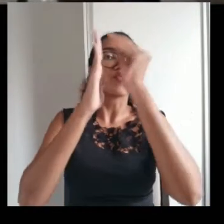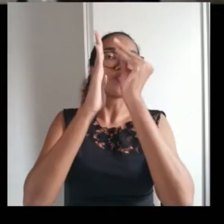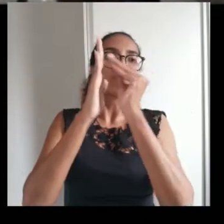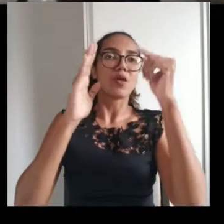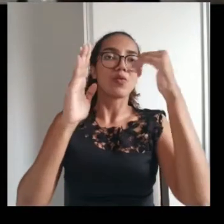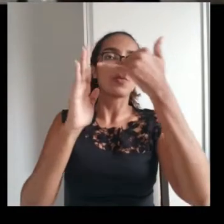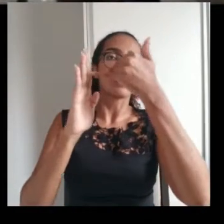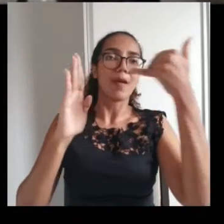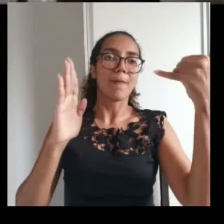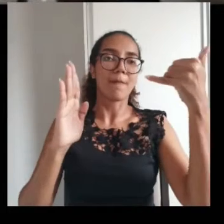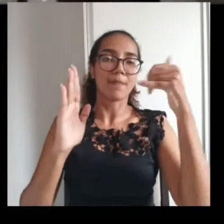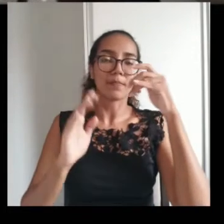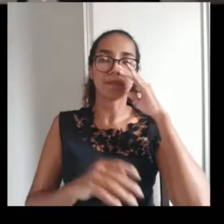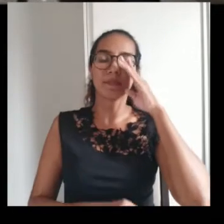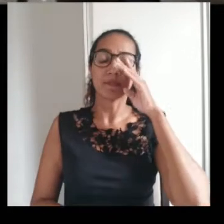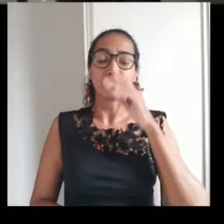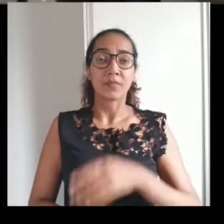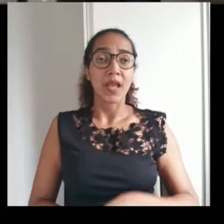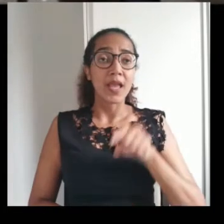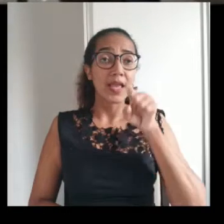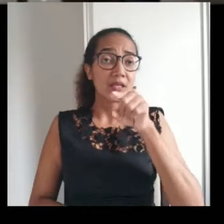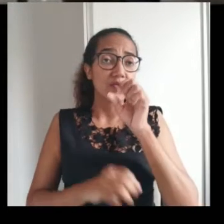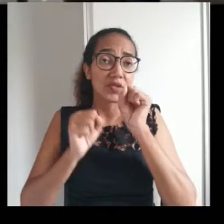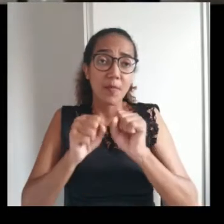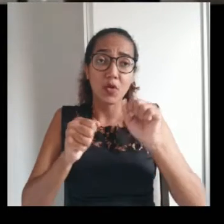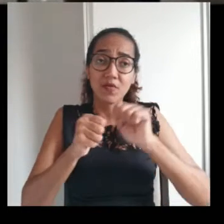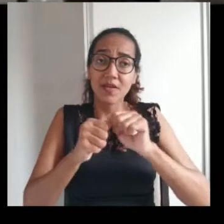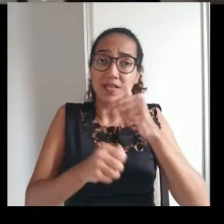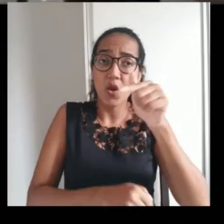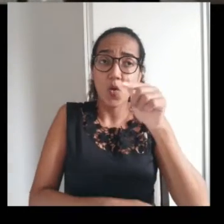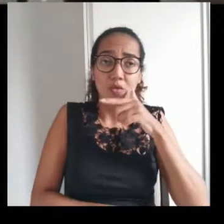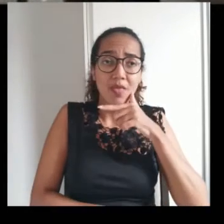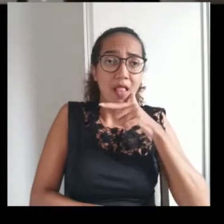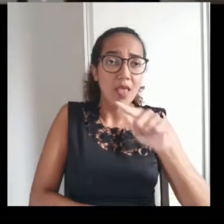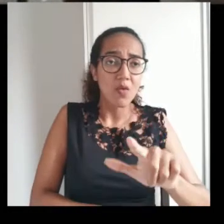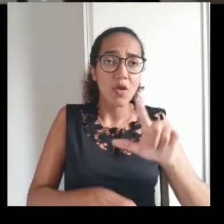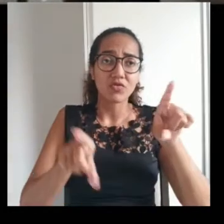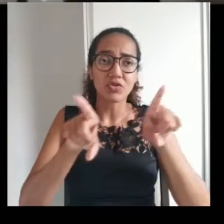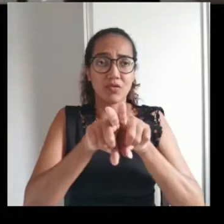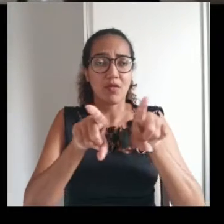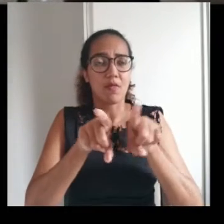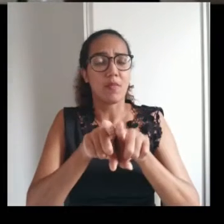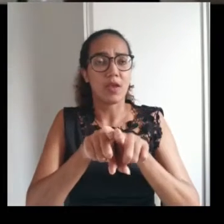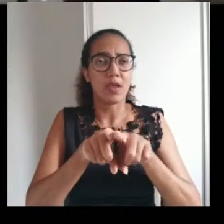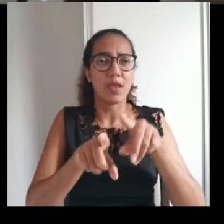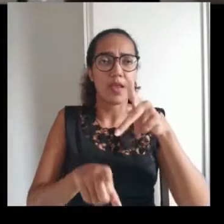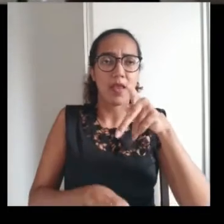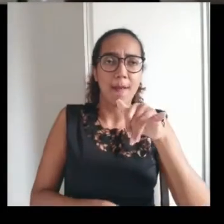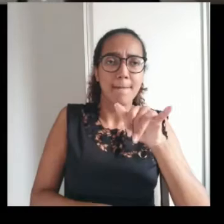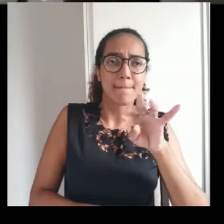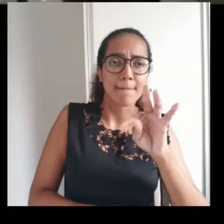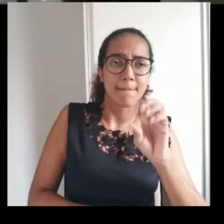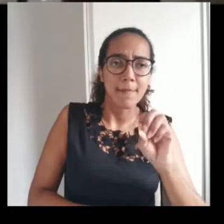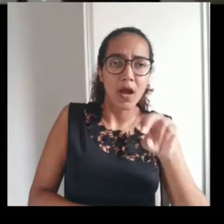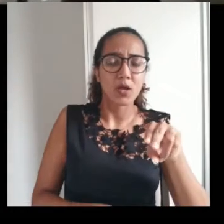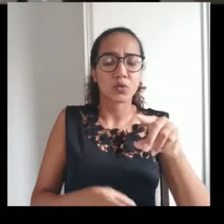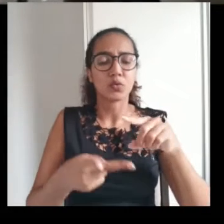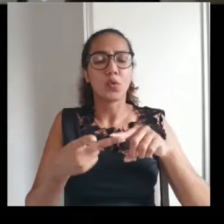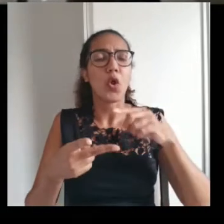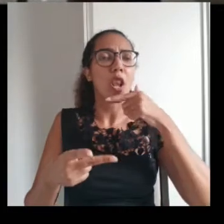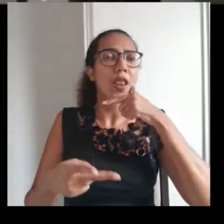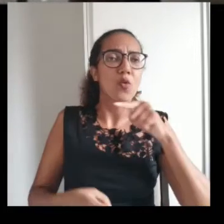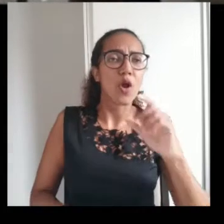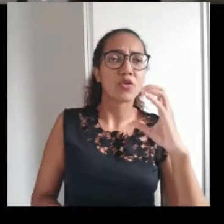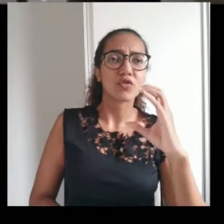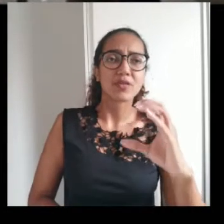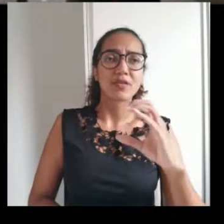Python, em C, ou seja, você poderia fazer estruturas que representam essas camadas. Isso não é uma complexidade da